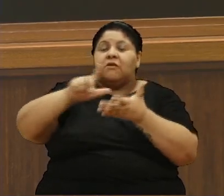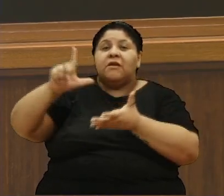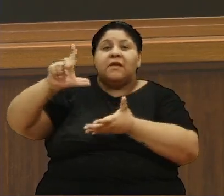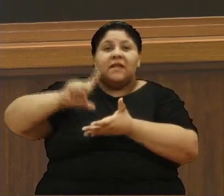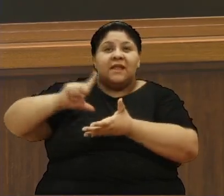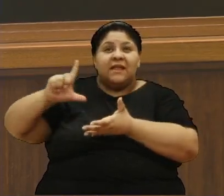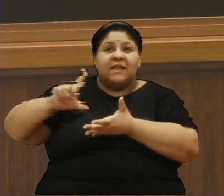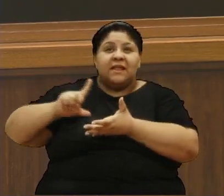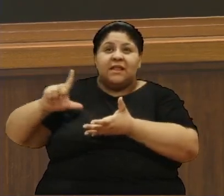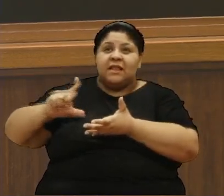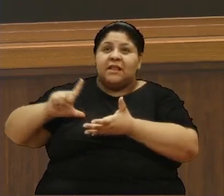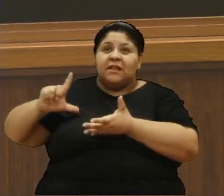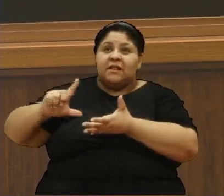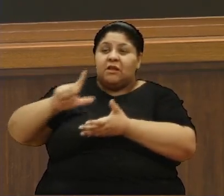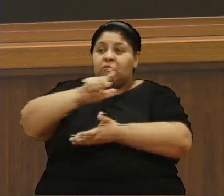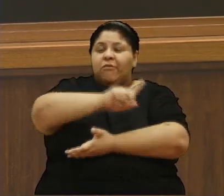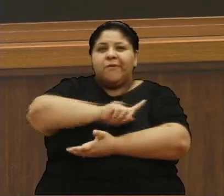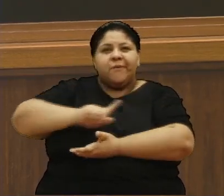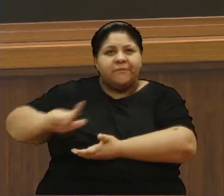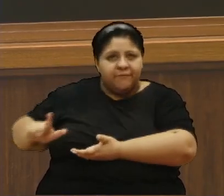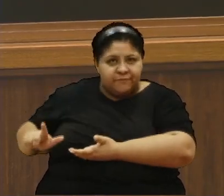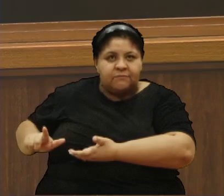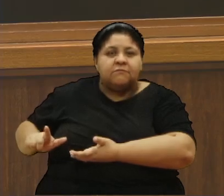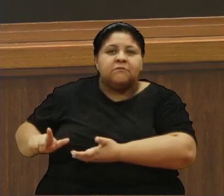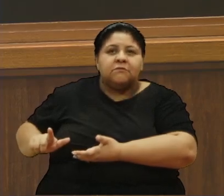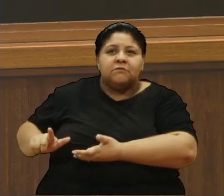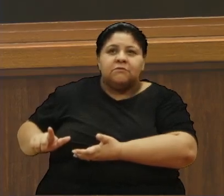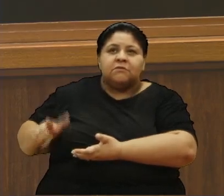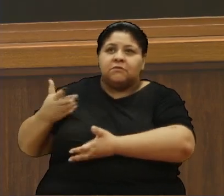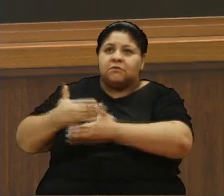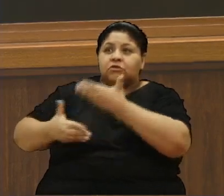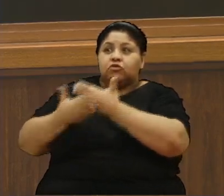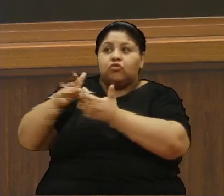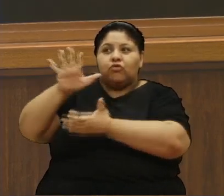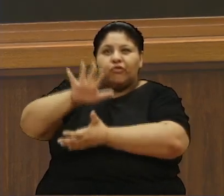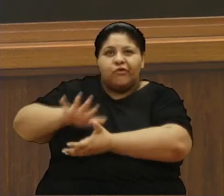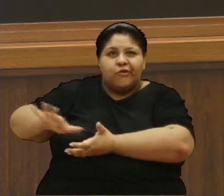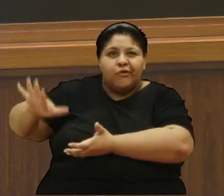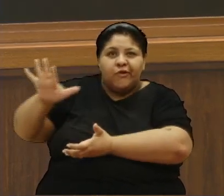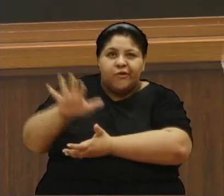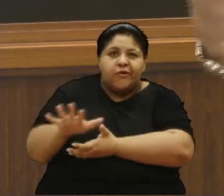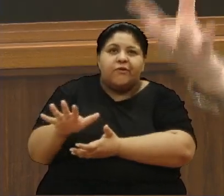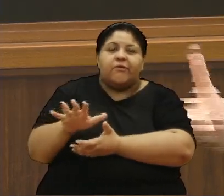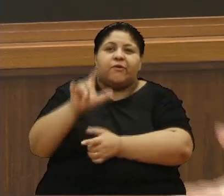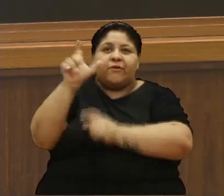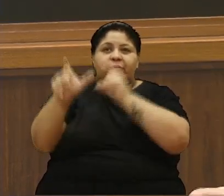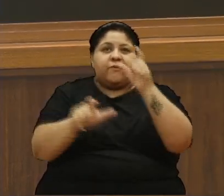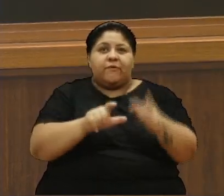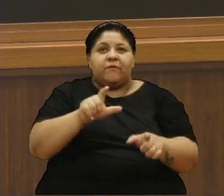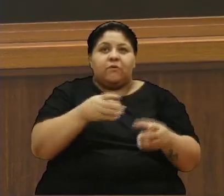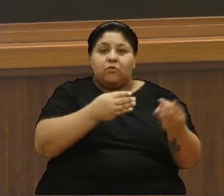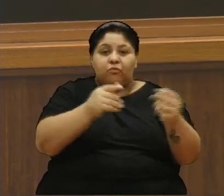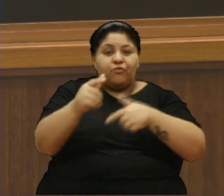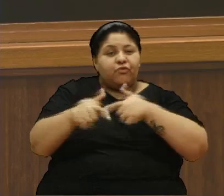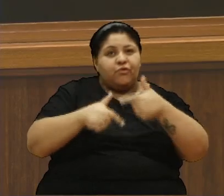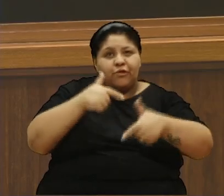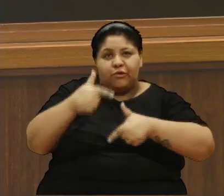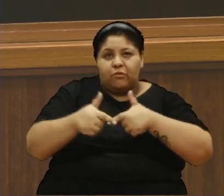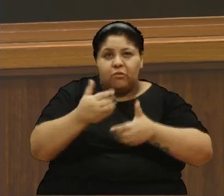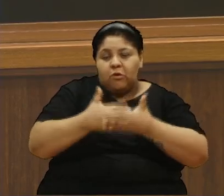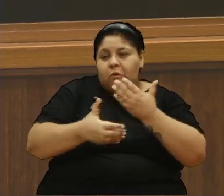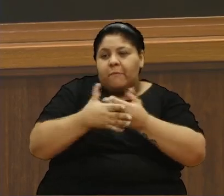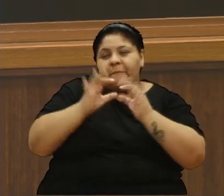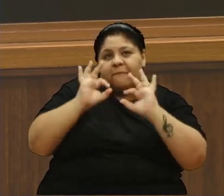uma tona do governo e em todas as áreas. Se sobrecarrega a pessoa com tarefa, tudo